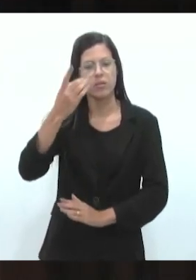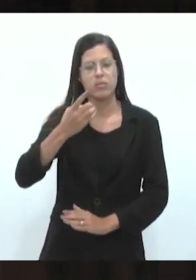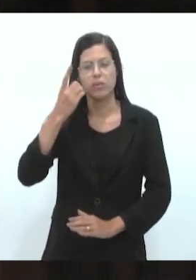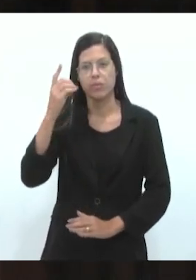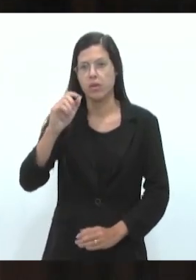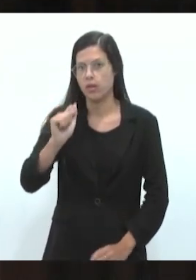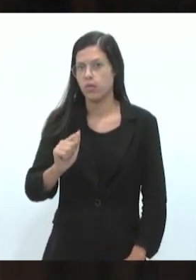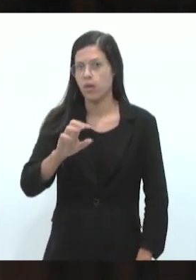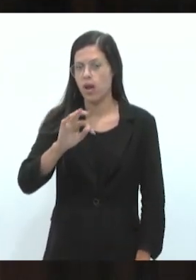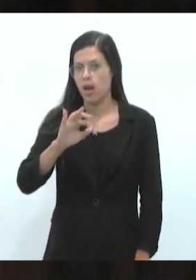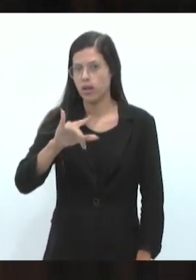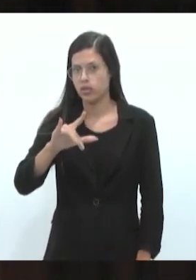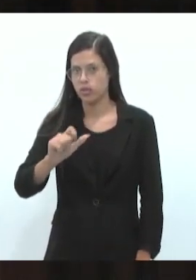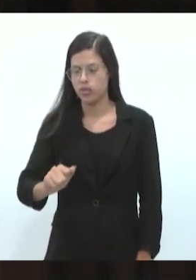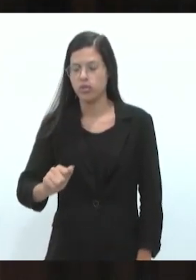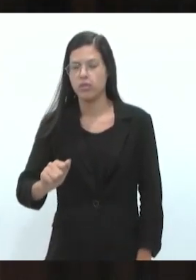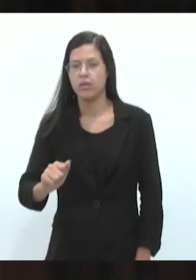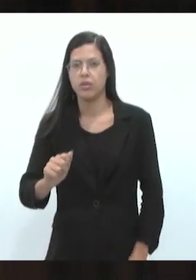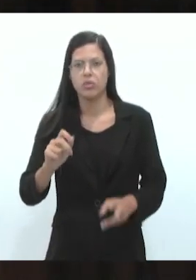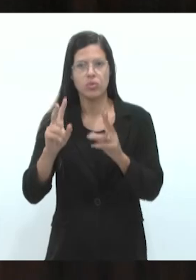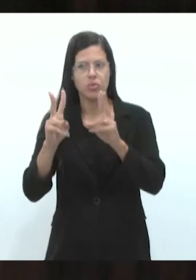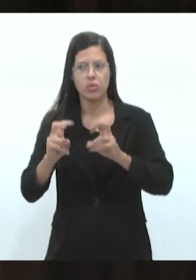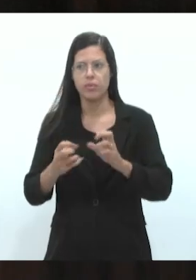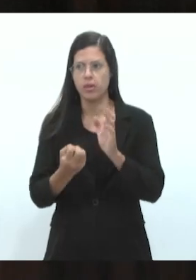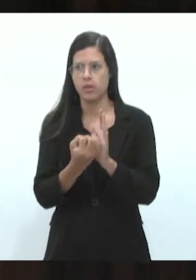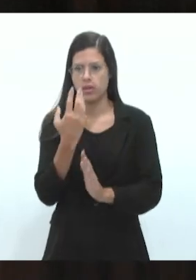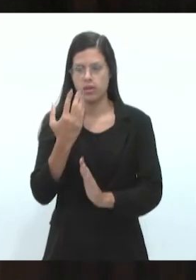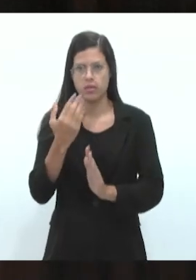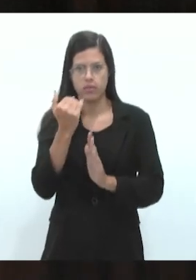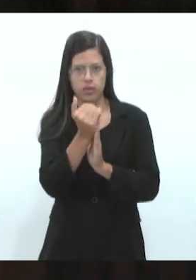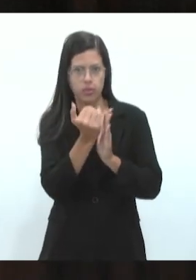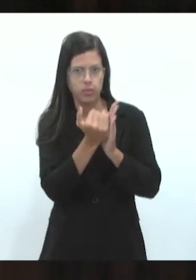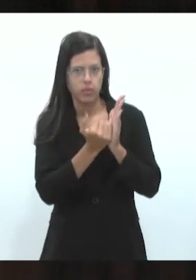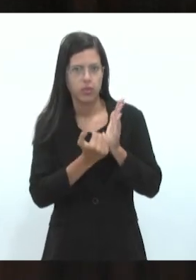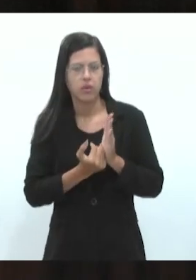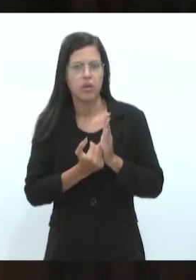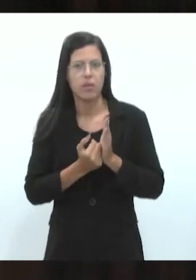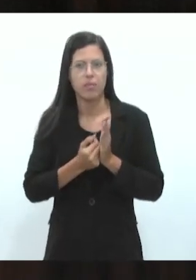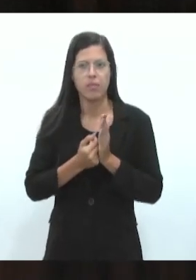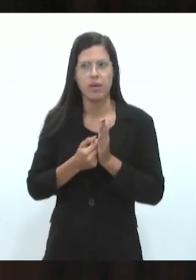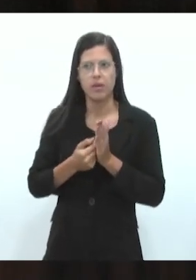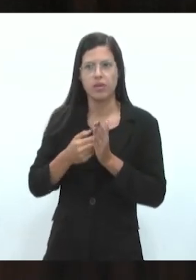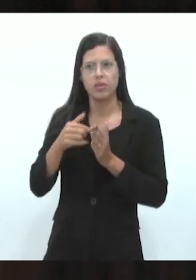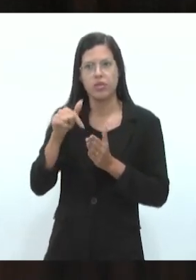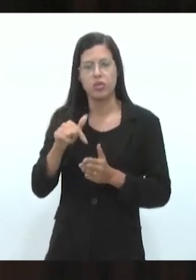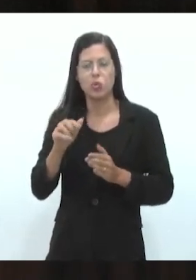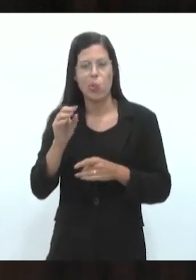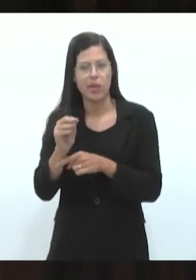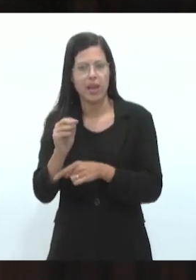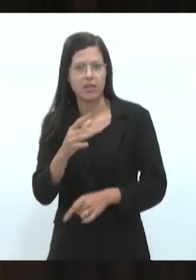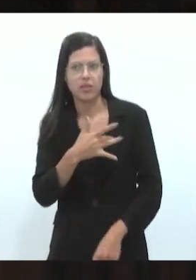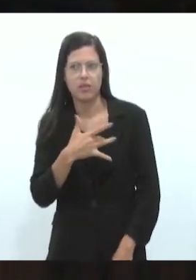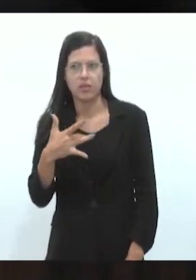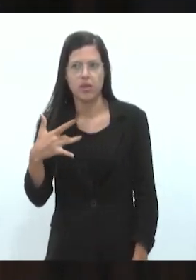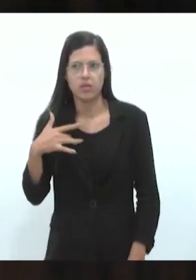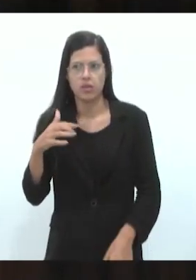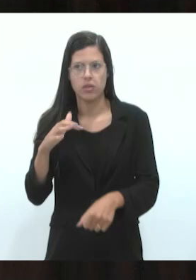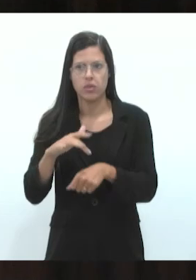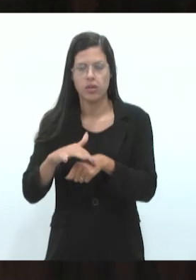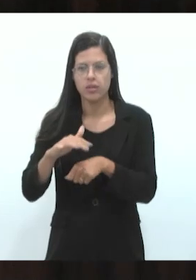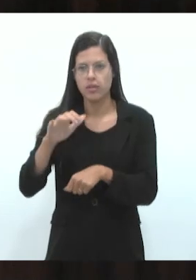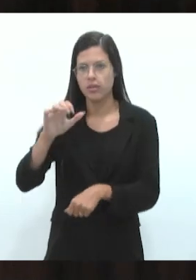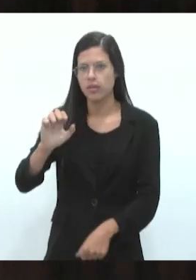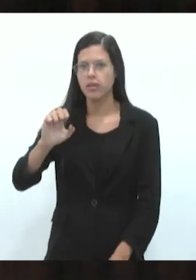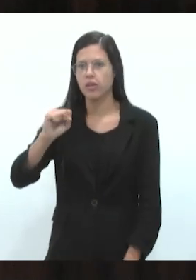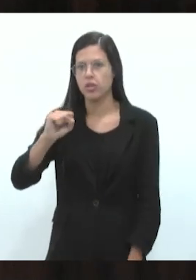deputado Átila Nunes, que dispõe sobre a criação de programa de prevenção da saúde da doença